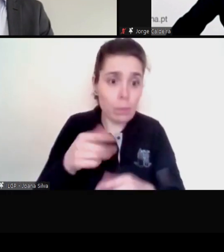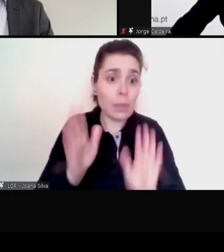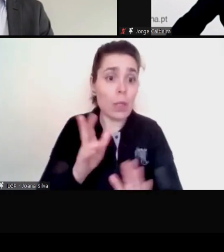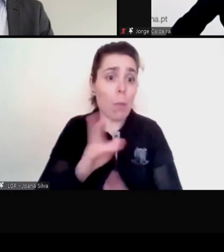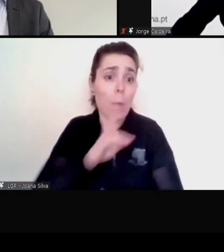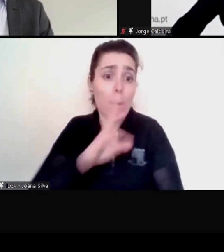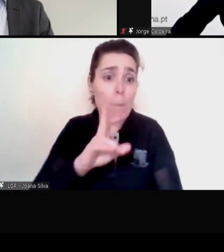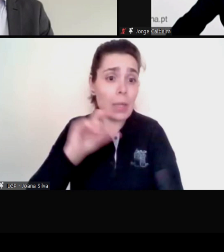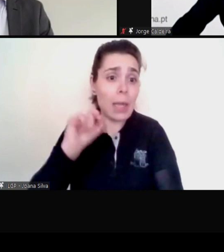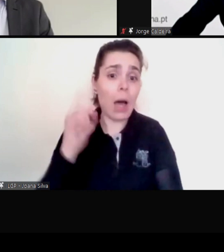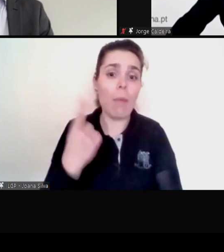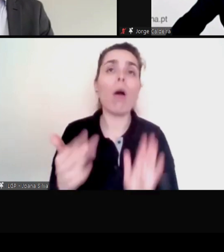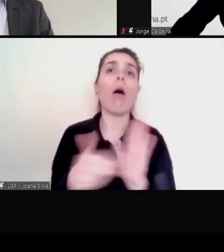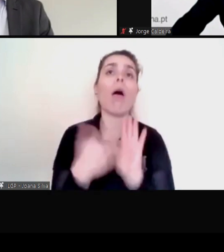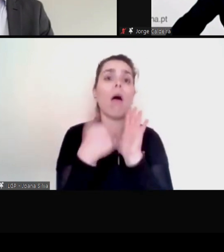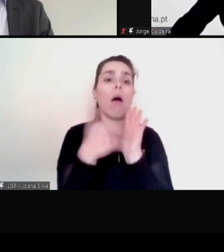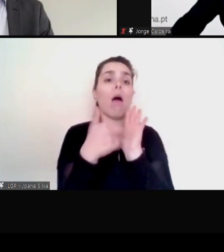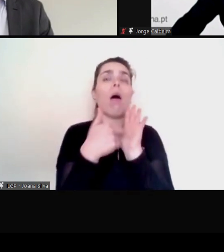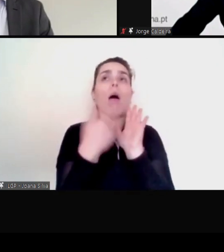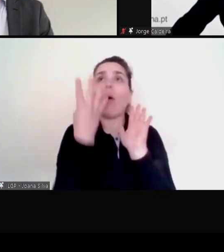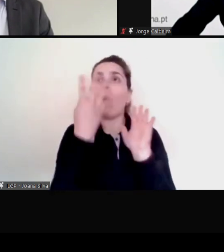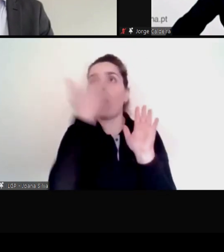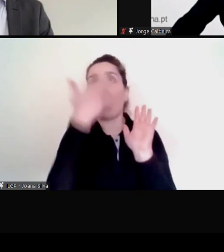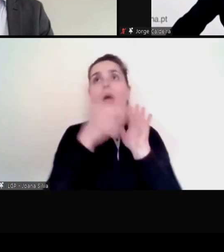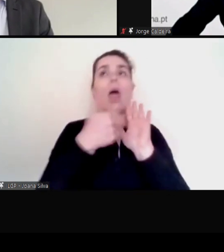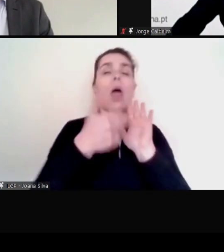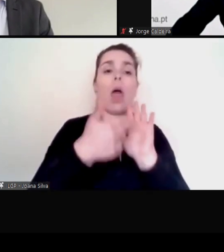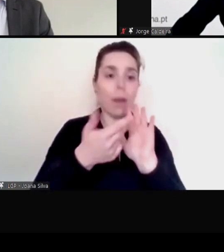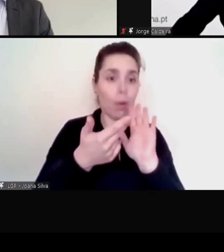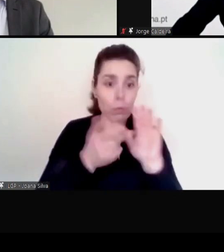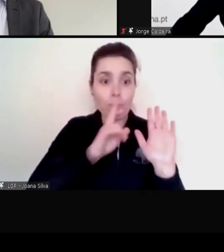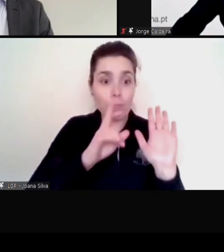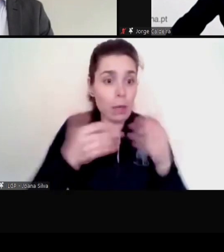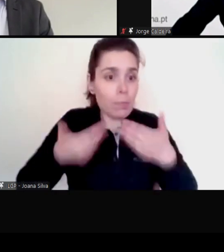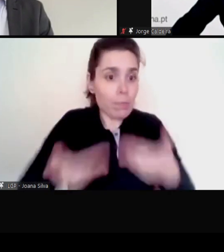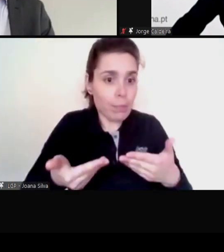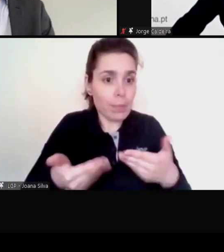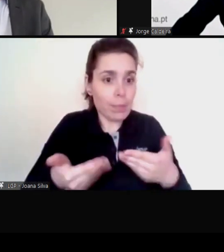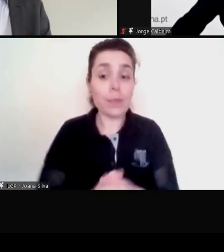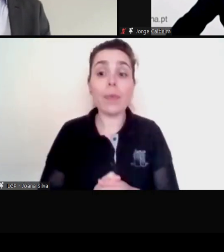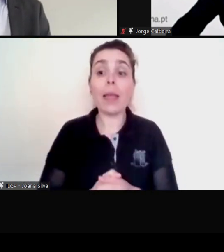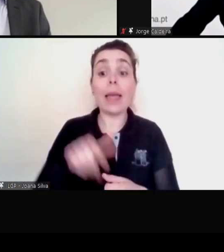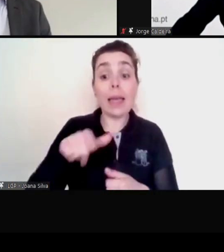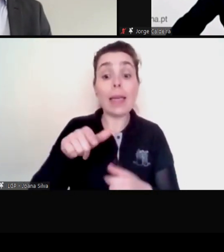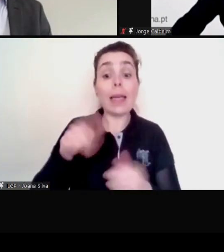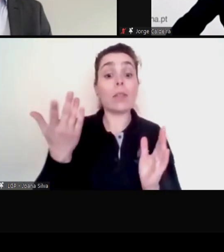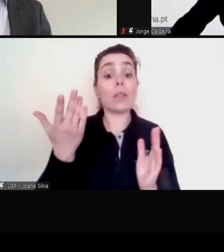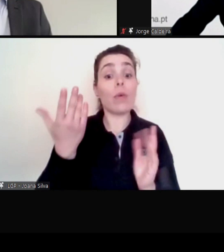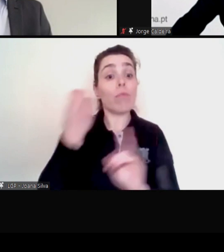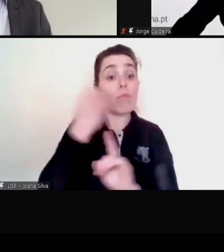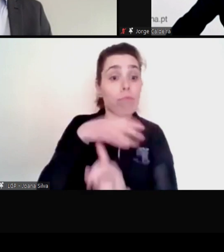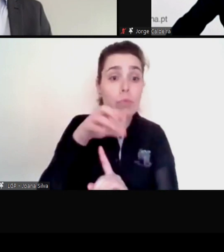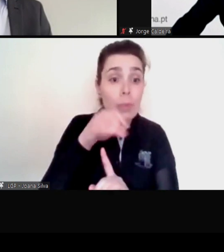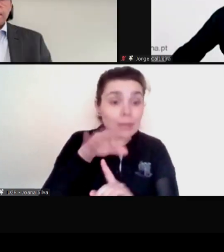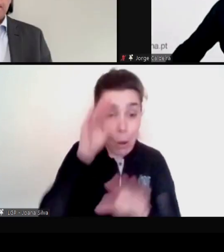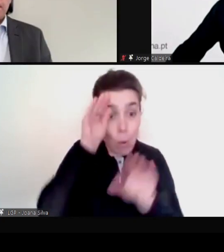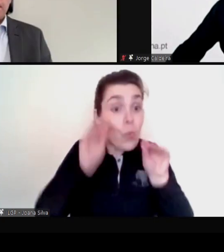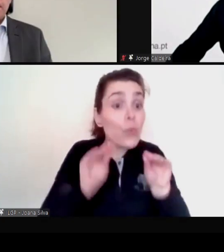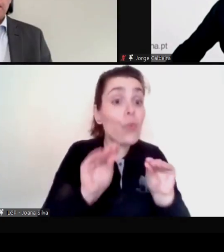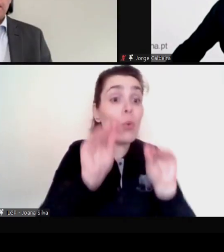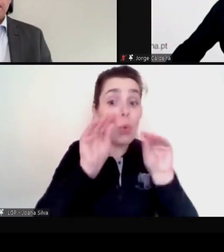rápida, não quero estar 4 dias à espera da resposta, eu quero a resposta agora. E a formação MOOC aproxima-se muito mais desta